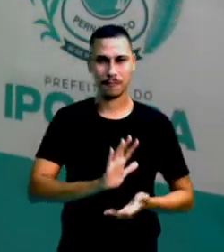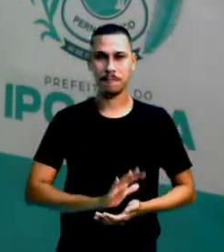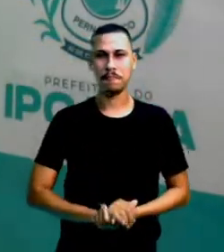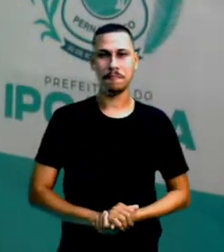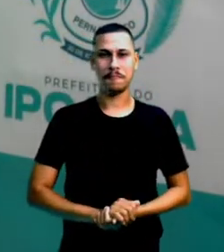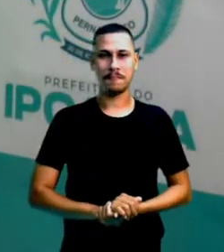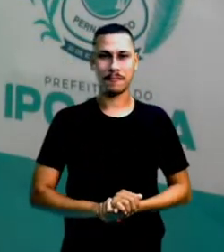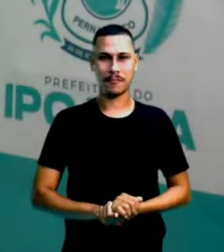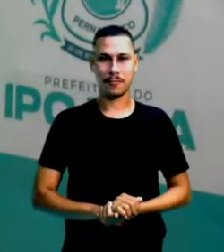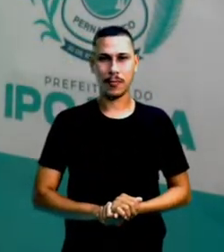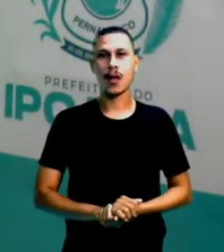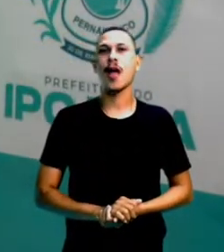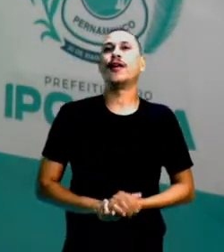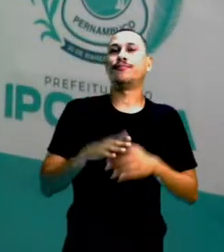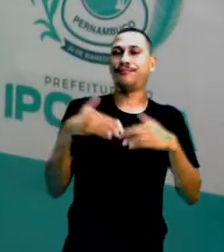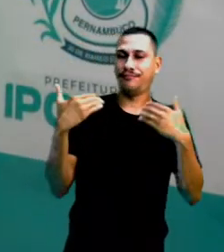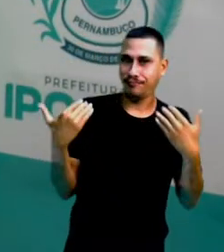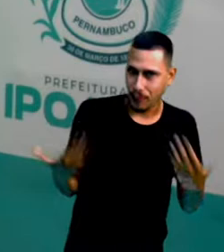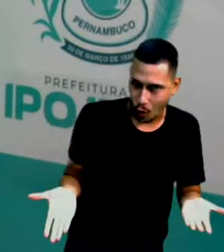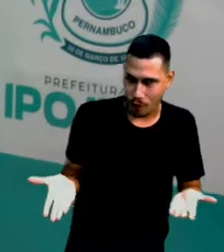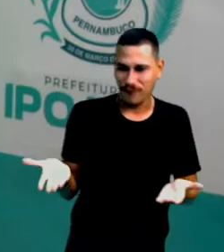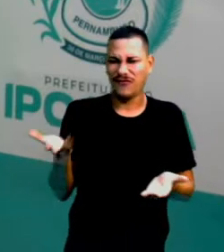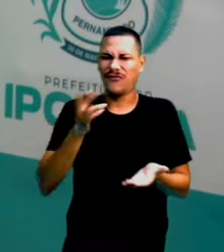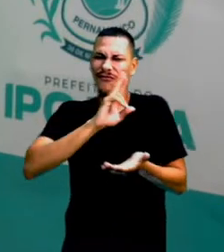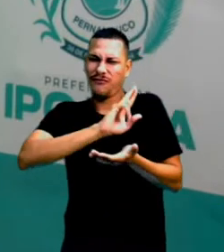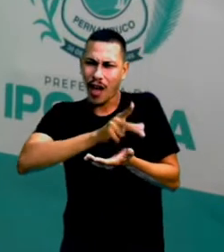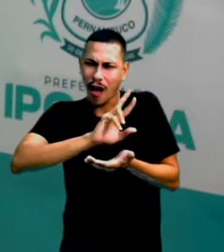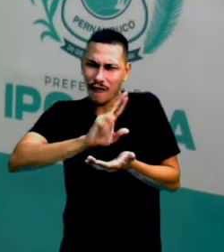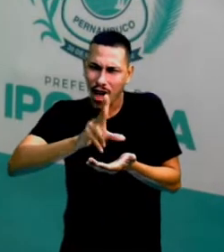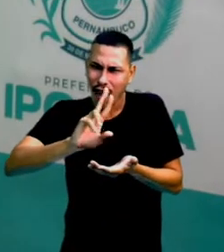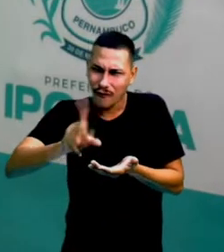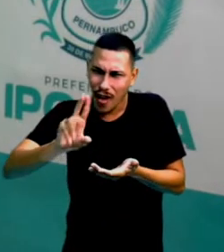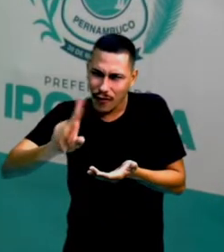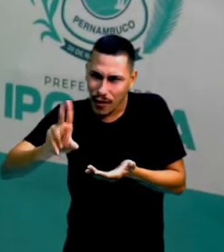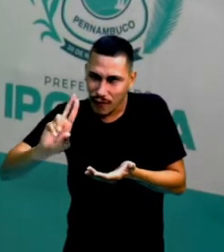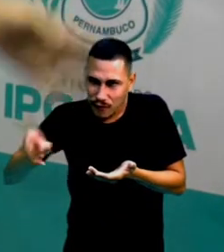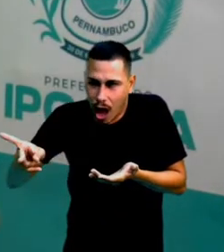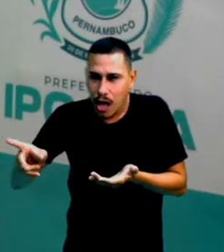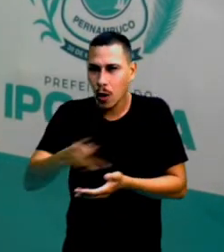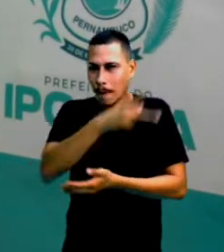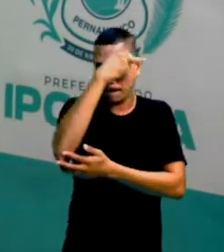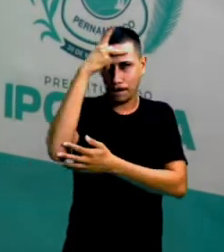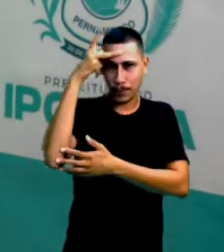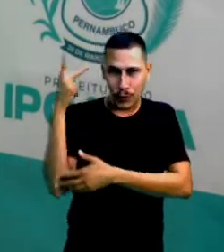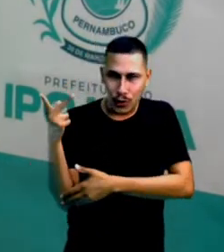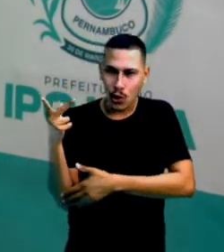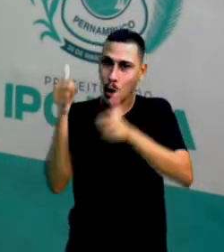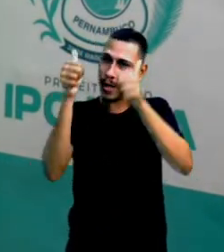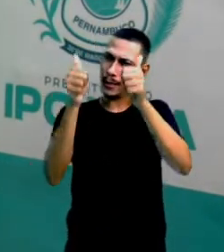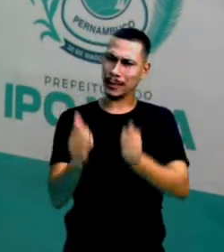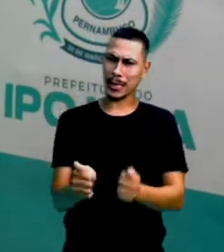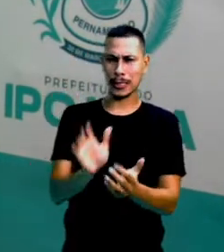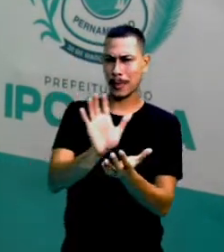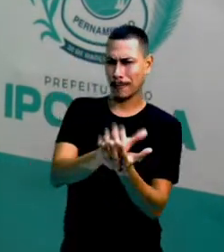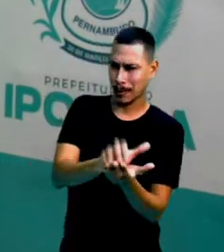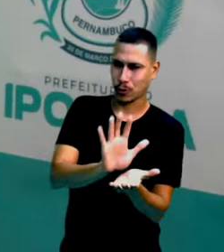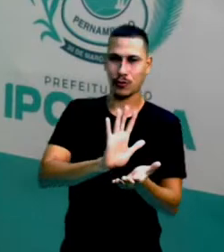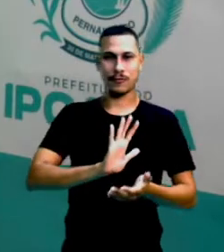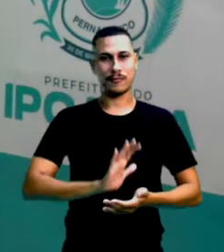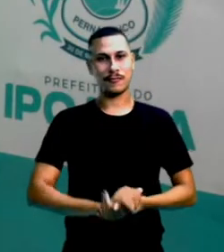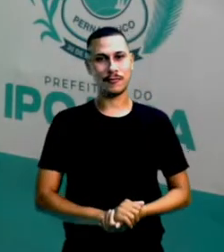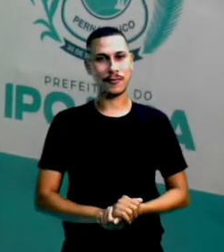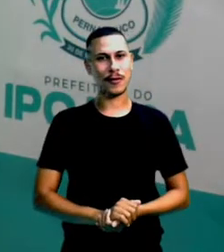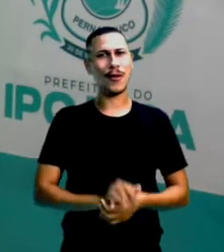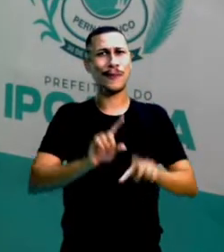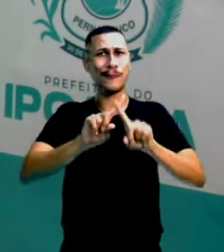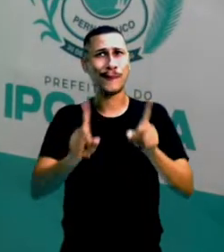Gente, são muitos artistas, muitos, muitos. Assim, são, nossa, eu não sei nem quantos tem em Pernambuco, são muitos. E